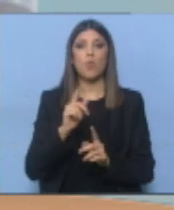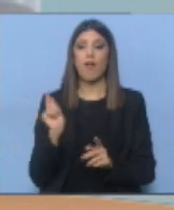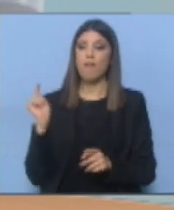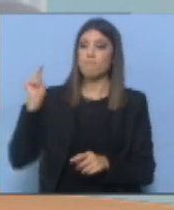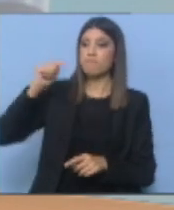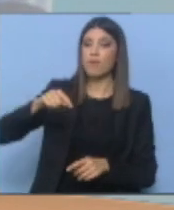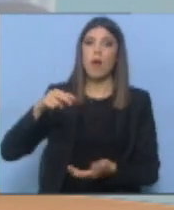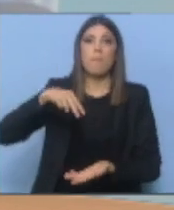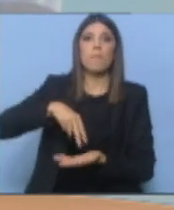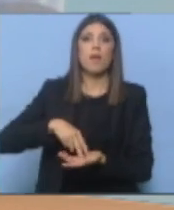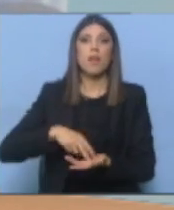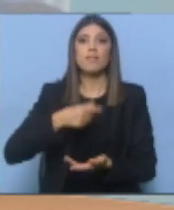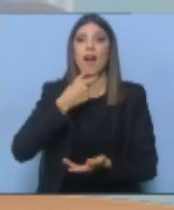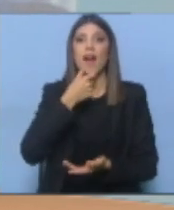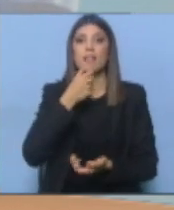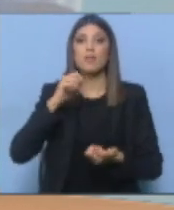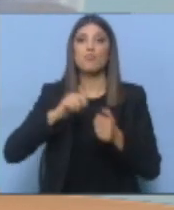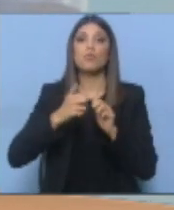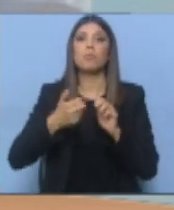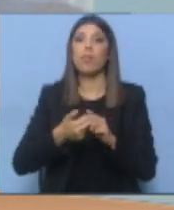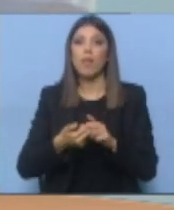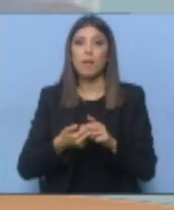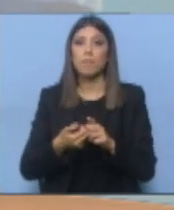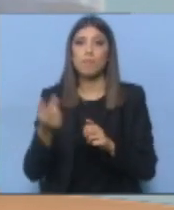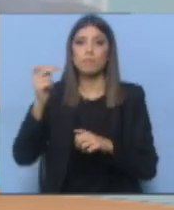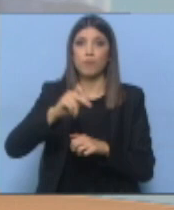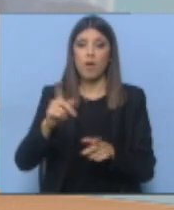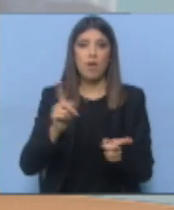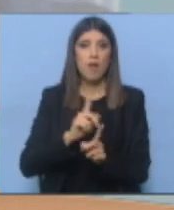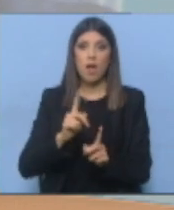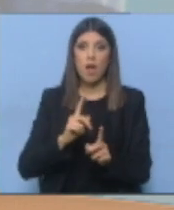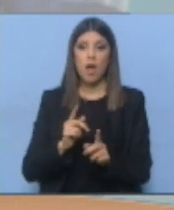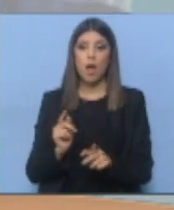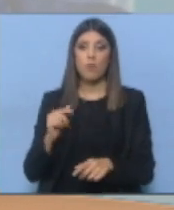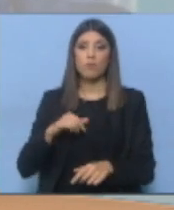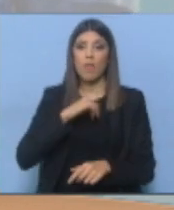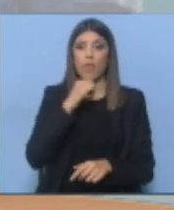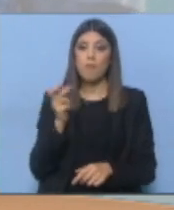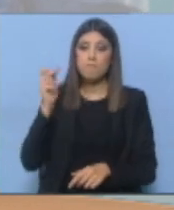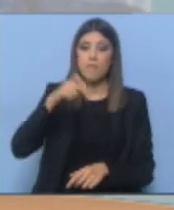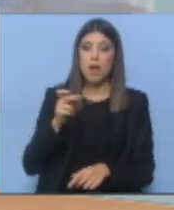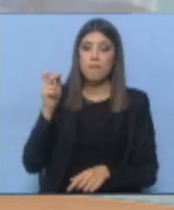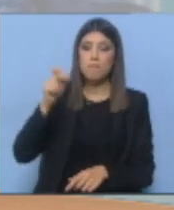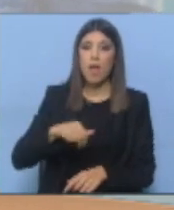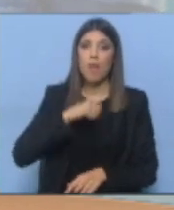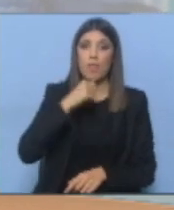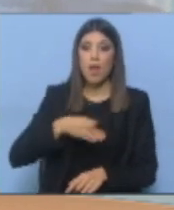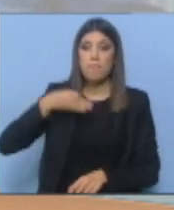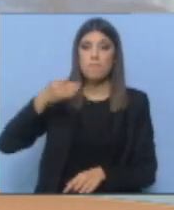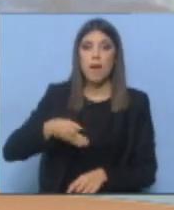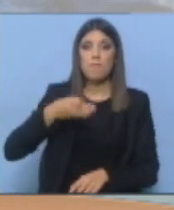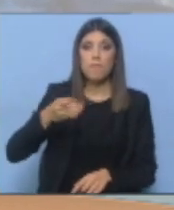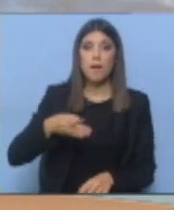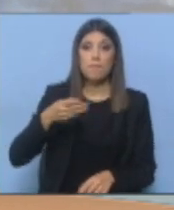uma presença de todos os dias, junto daqueles que estão em situação mais fragilizada e de norte a sul do país.